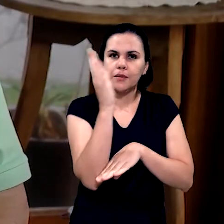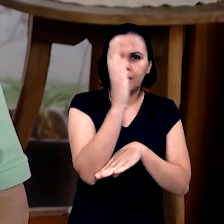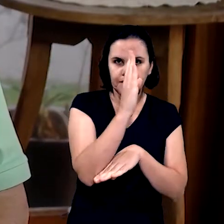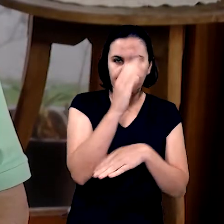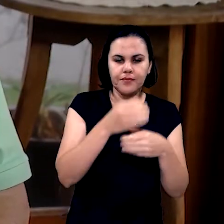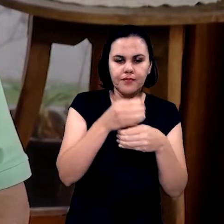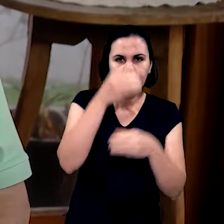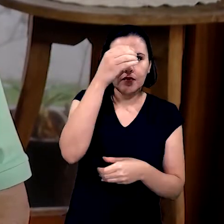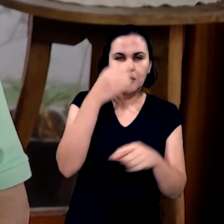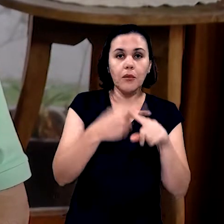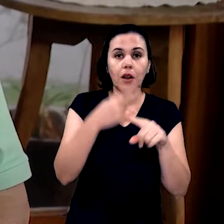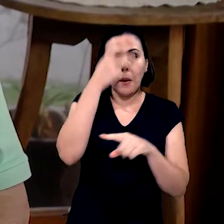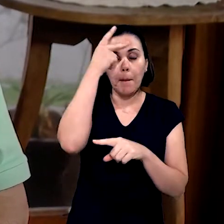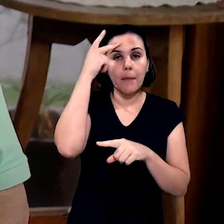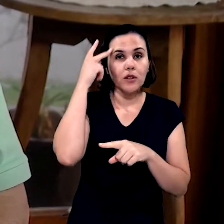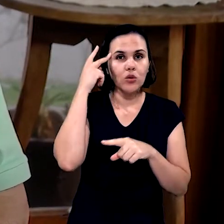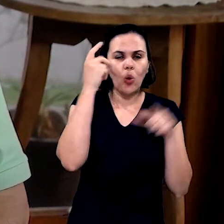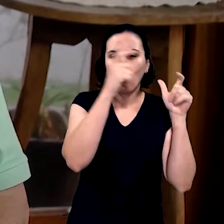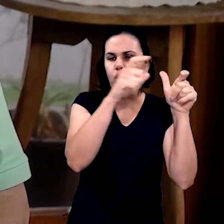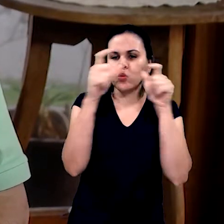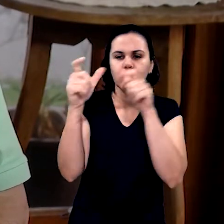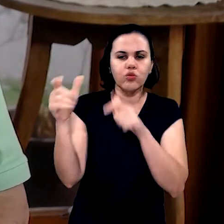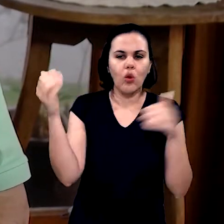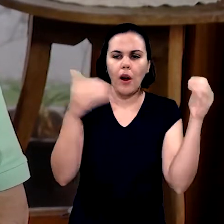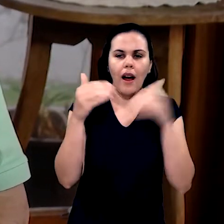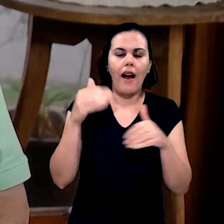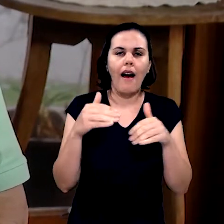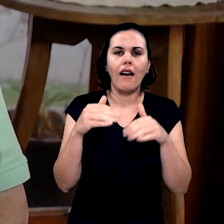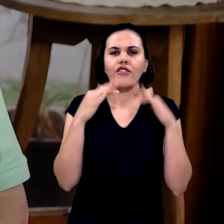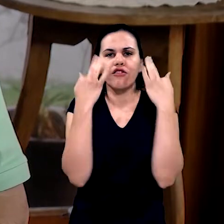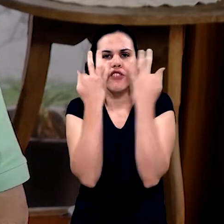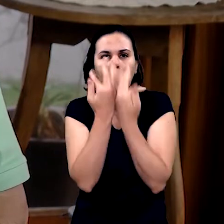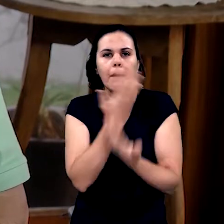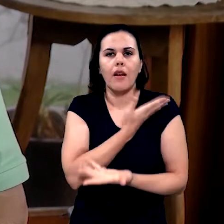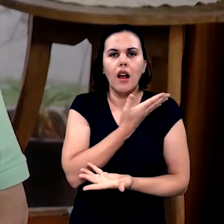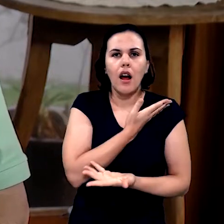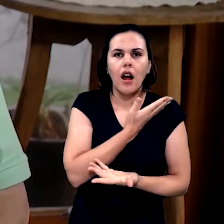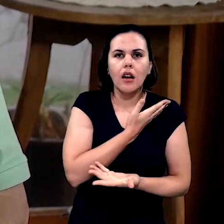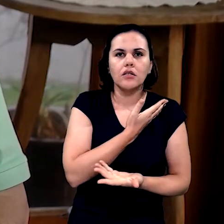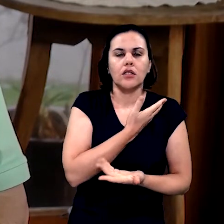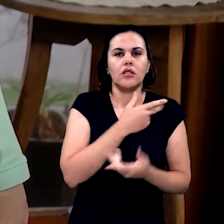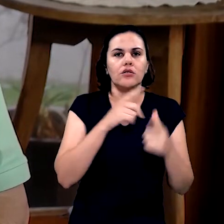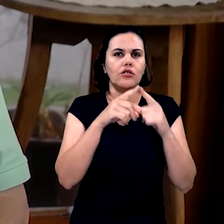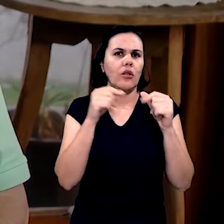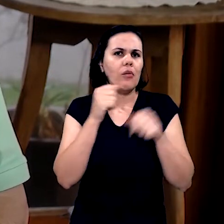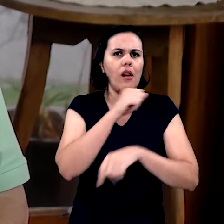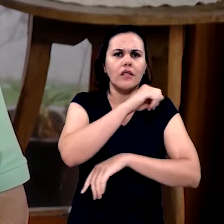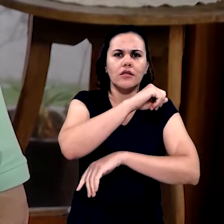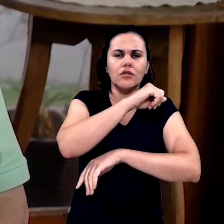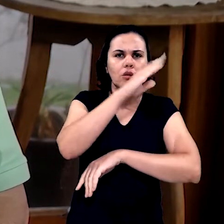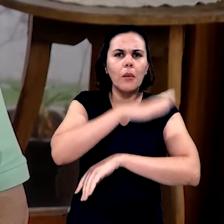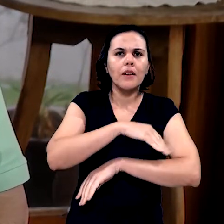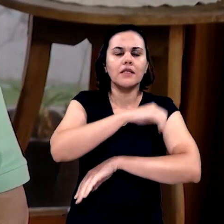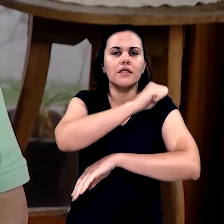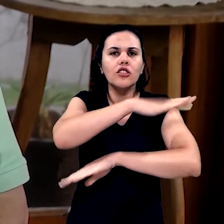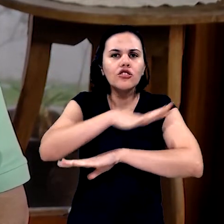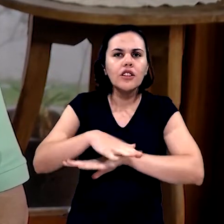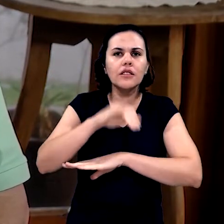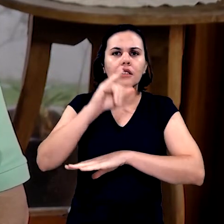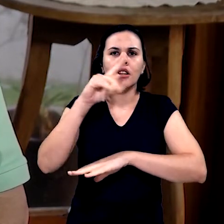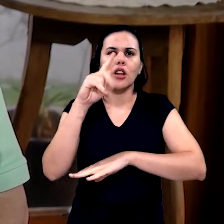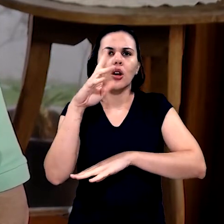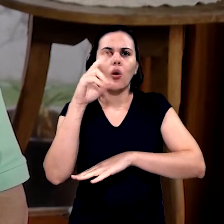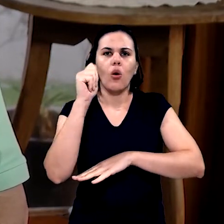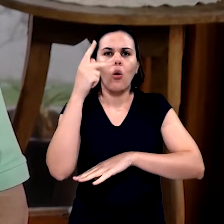do mastro, porque vem gente de fora, de todos os lugares, parentes e amigos, de Brasília, de Santos, de